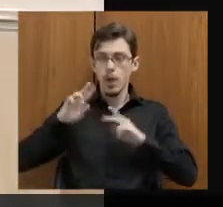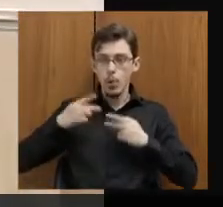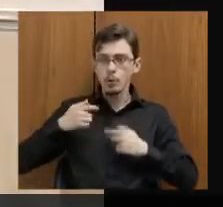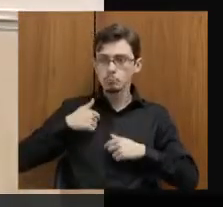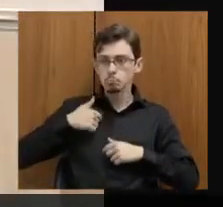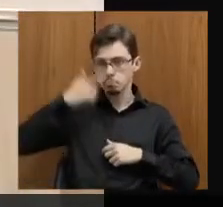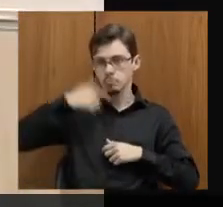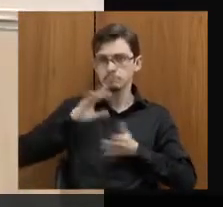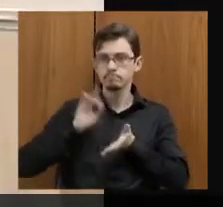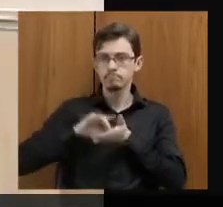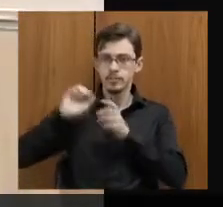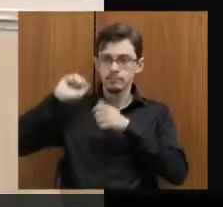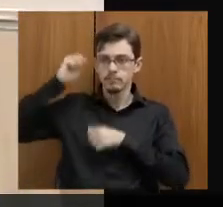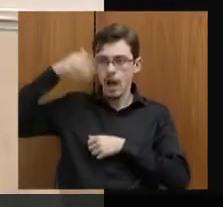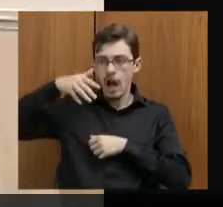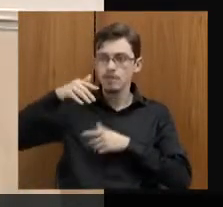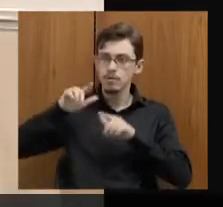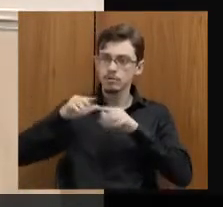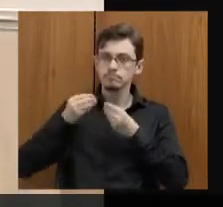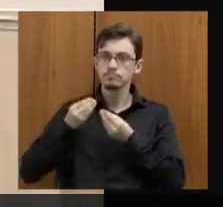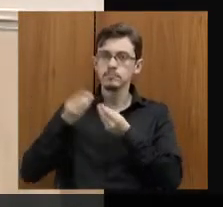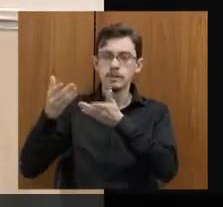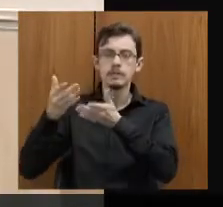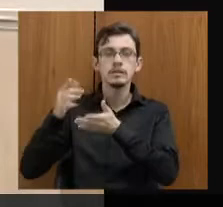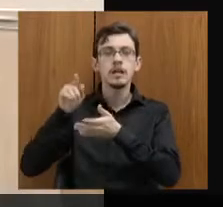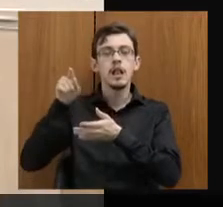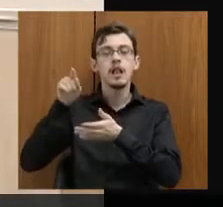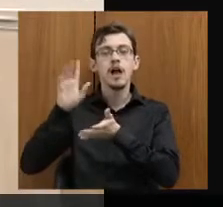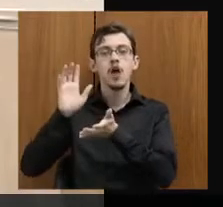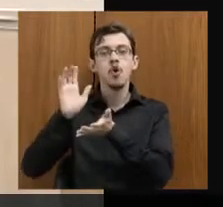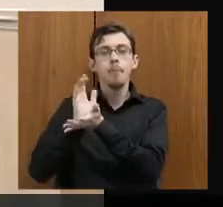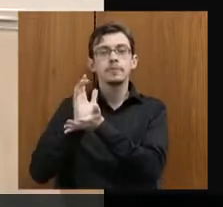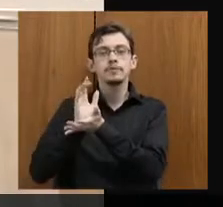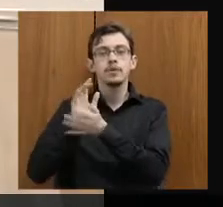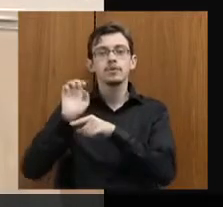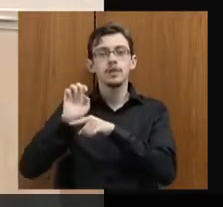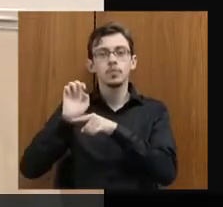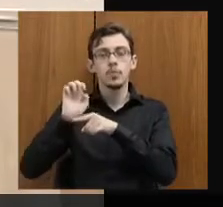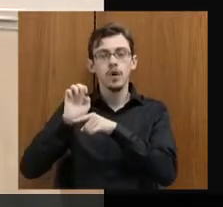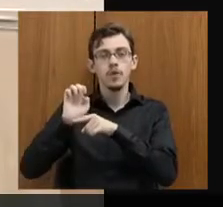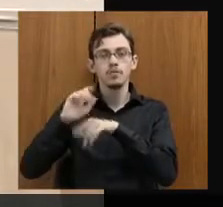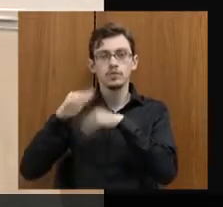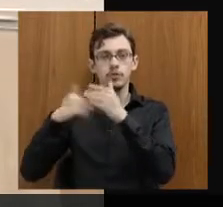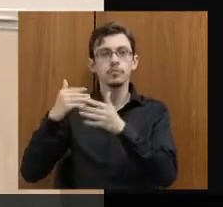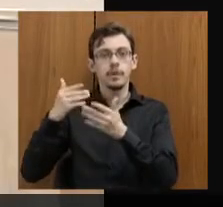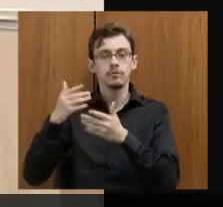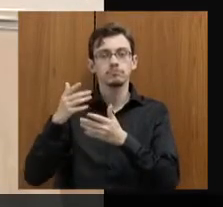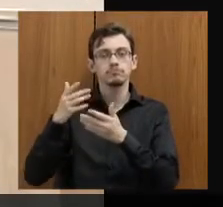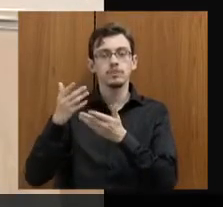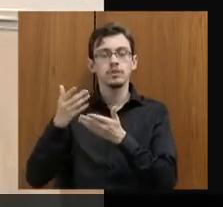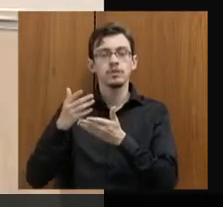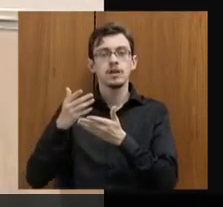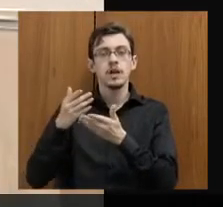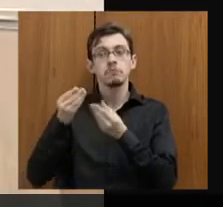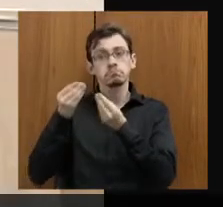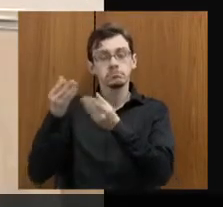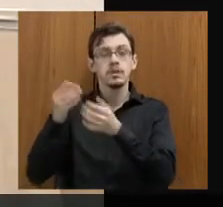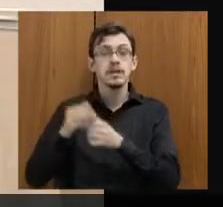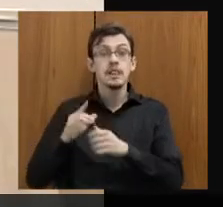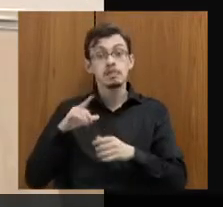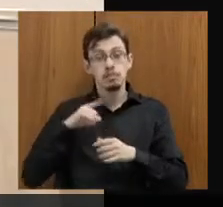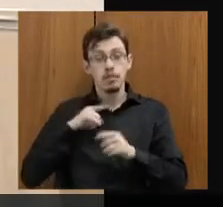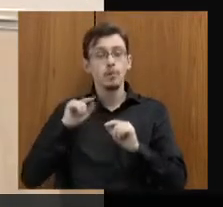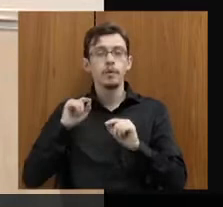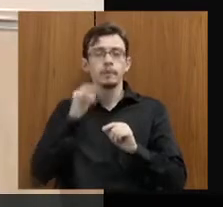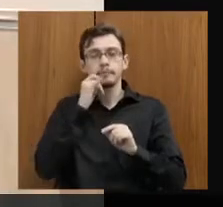essa alta com a solicitação para comissão Estadual de desenvolvimento sustentável para povos e comunidades tradicionais hoje nós temos uma